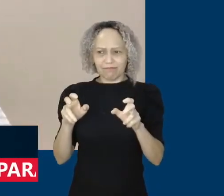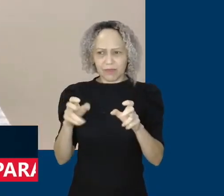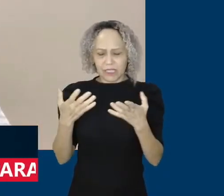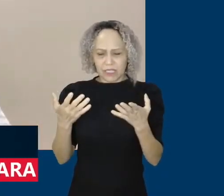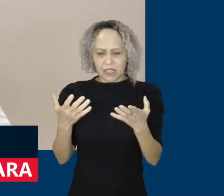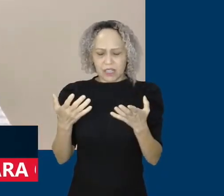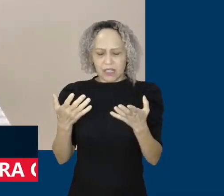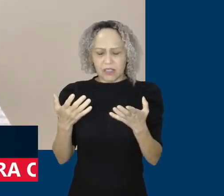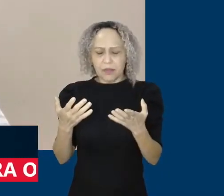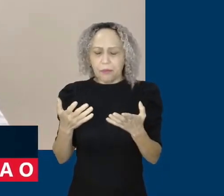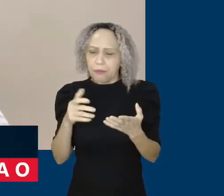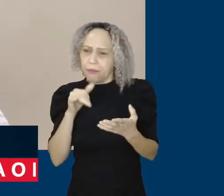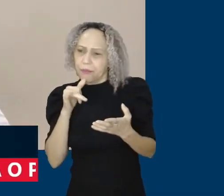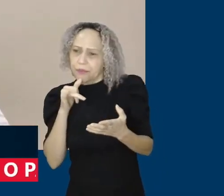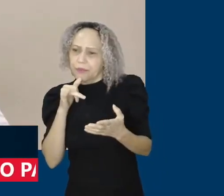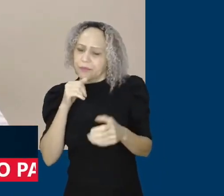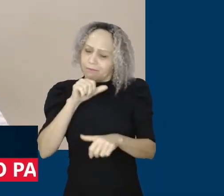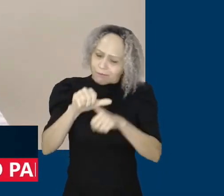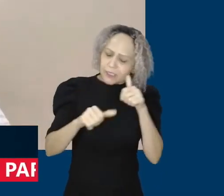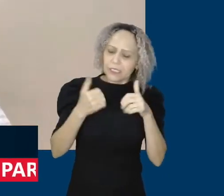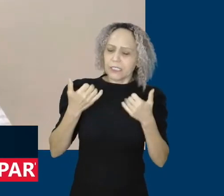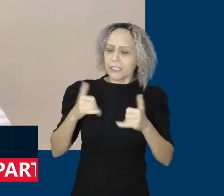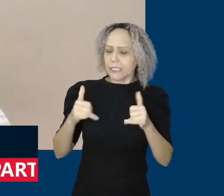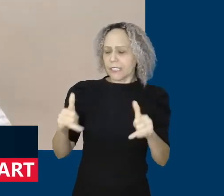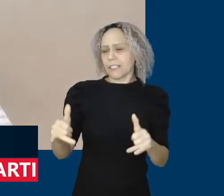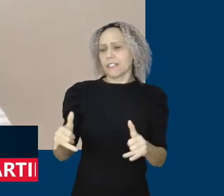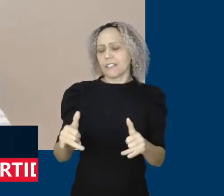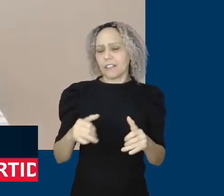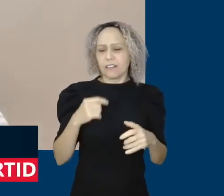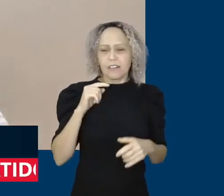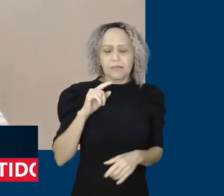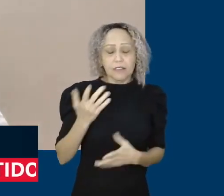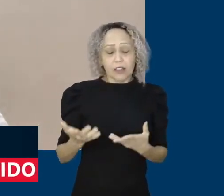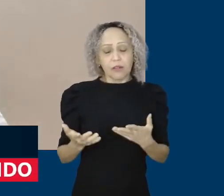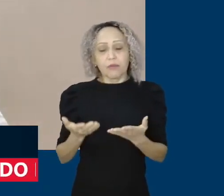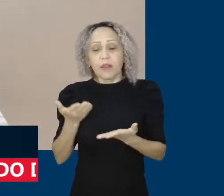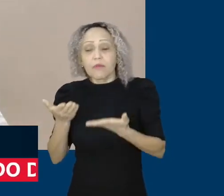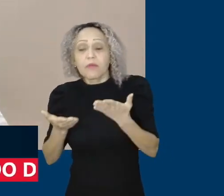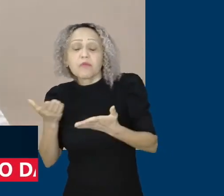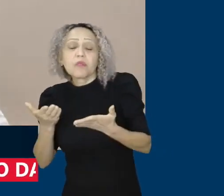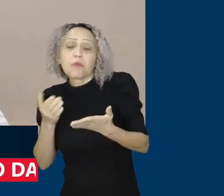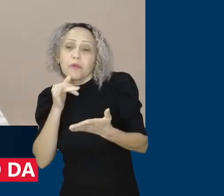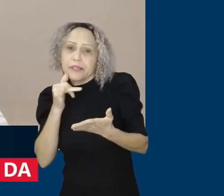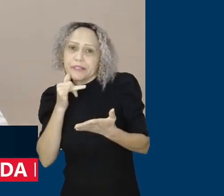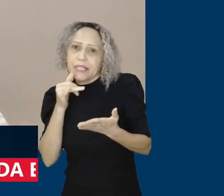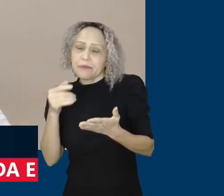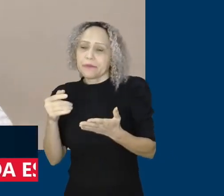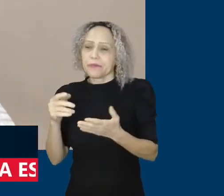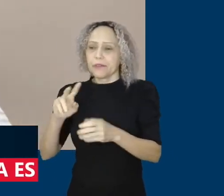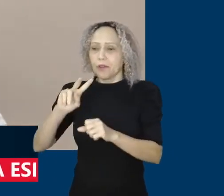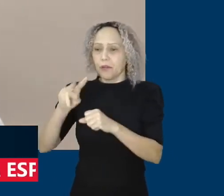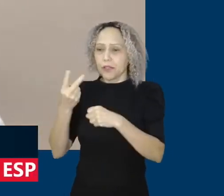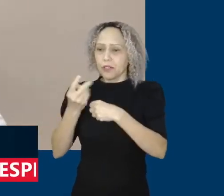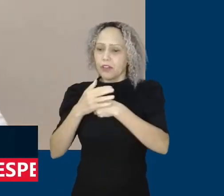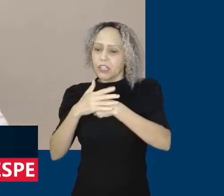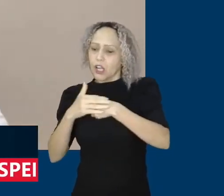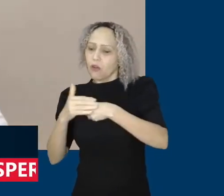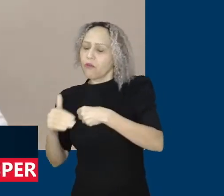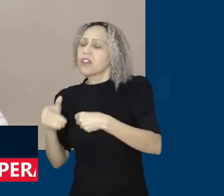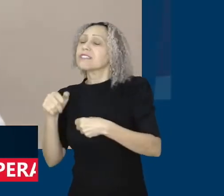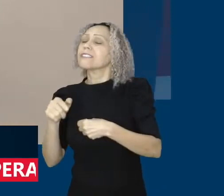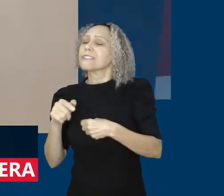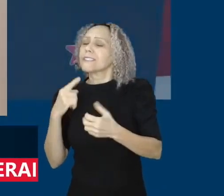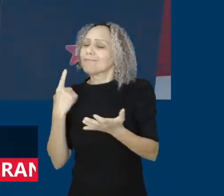nível internacional, a nível mundial, no tratamento dessa questão do hidrogênio verde, que é, digamos assim, a agenda do futuro.